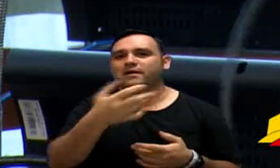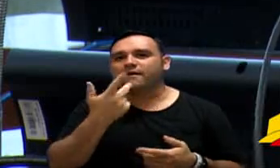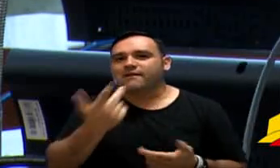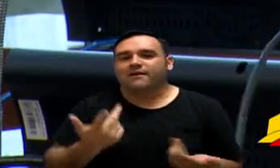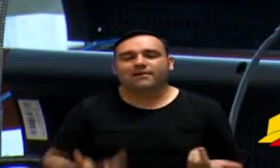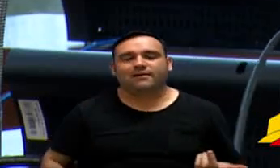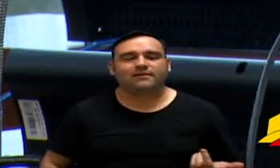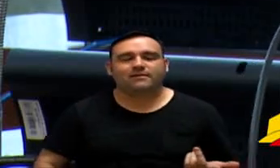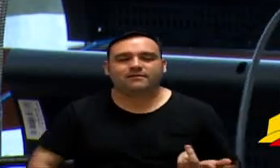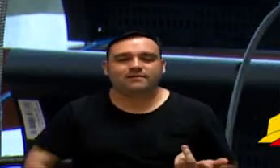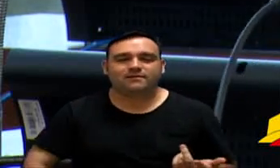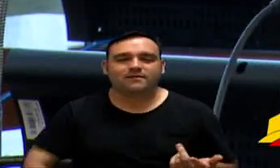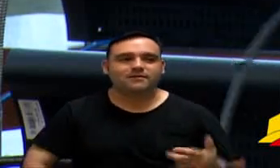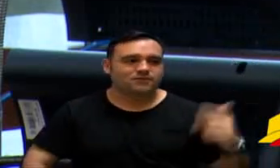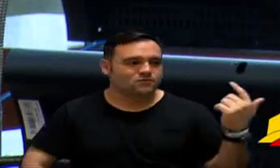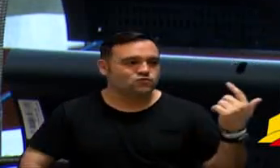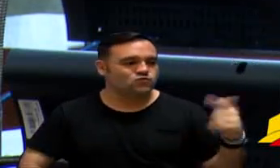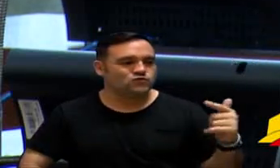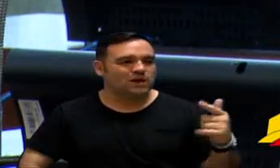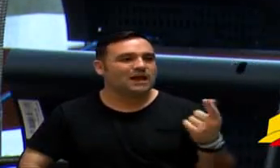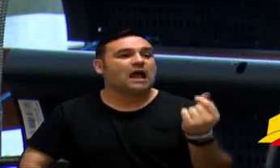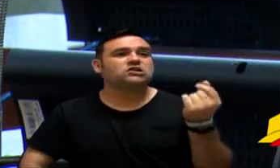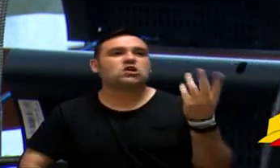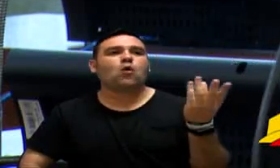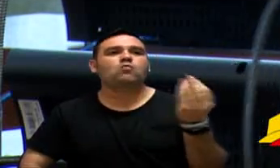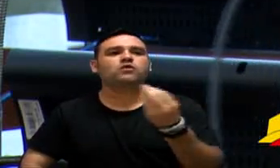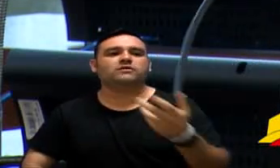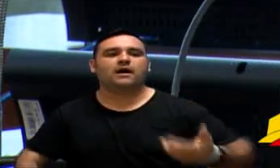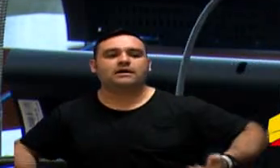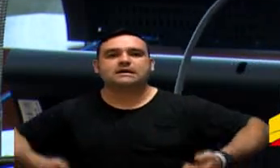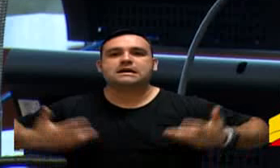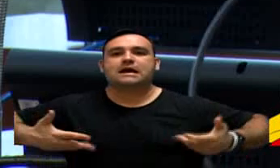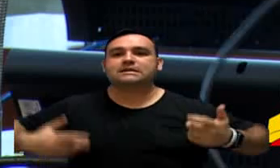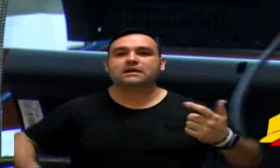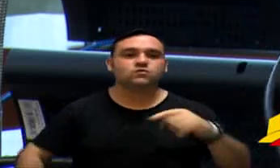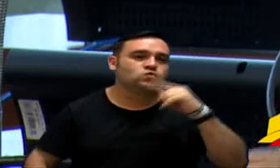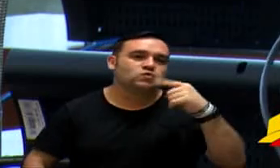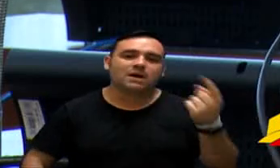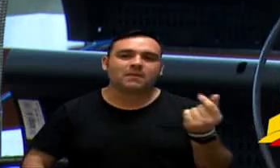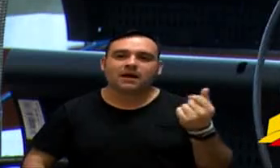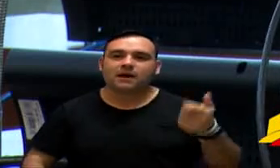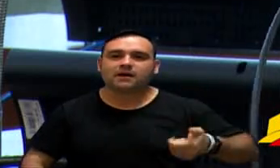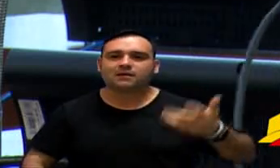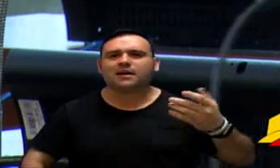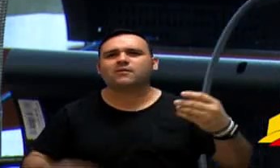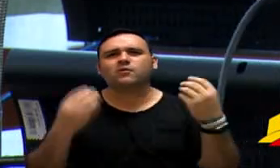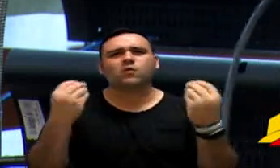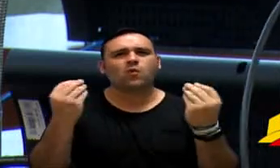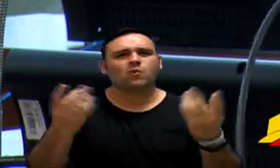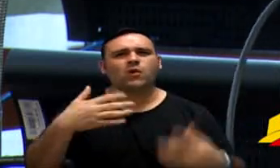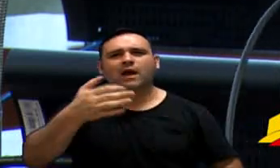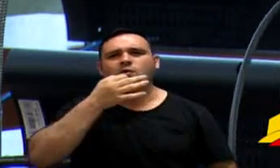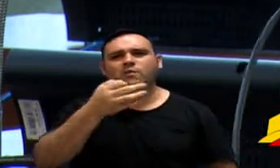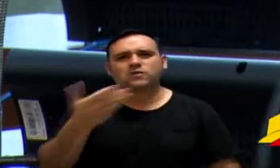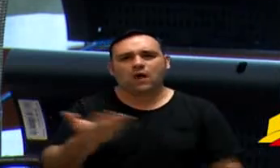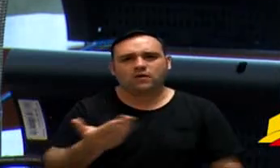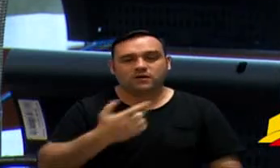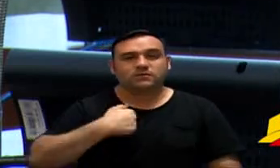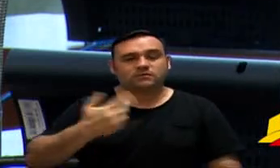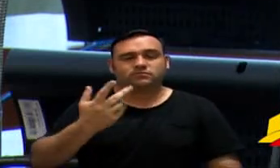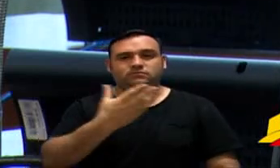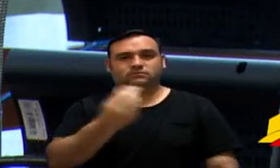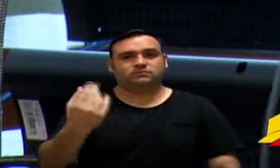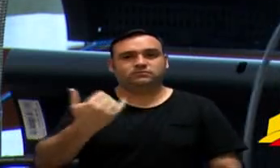que não tem muito dinheiro para gastar e não tem como gastar. Pelo amor de Deus... É um argumento aqui que eu tenho